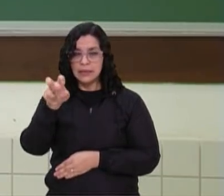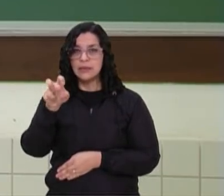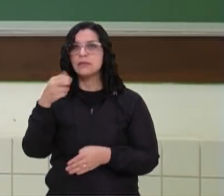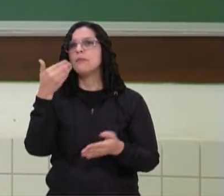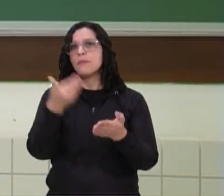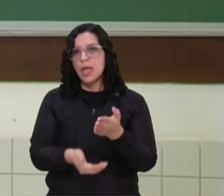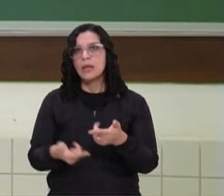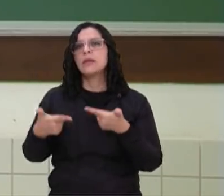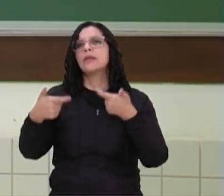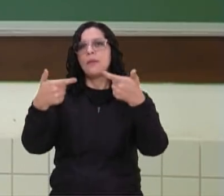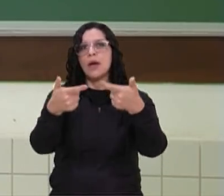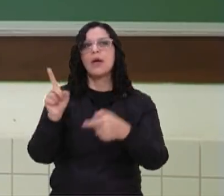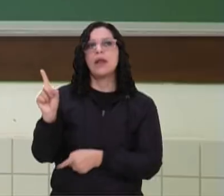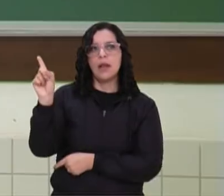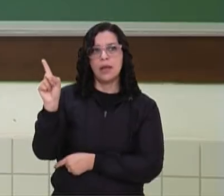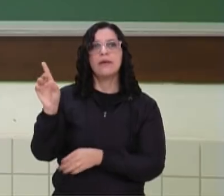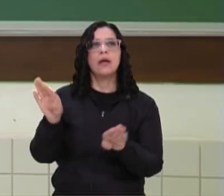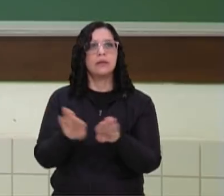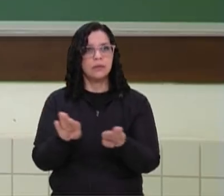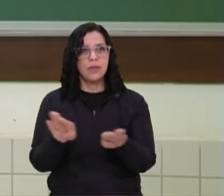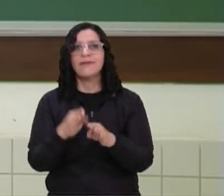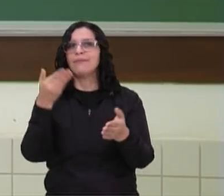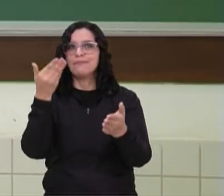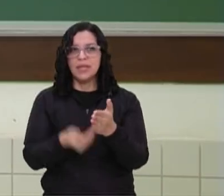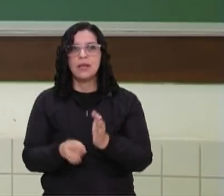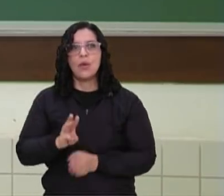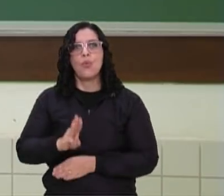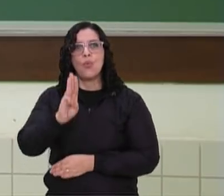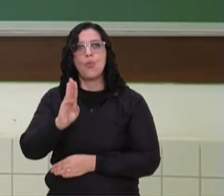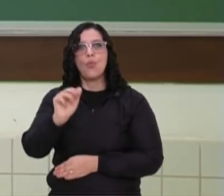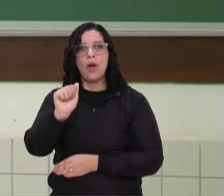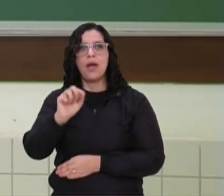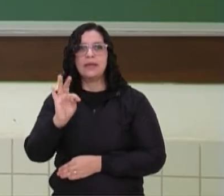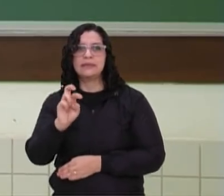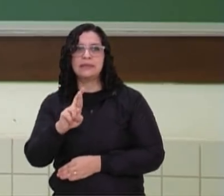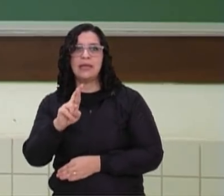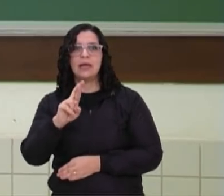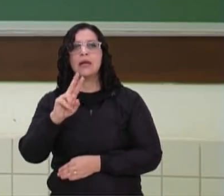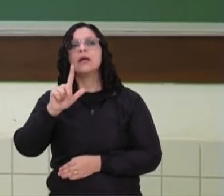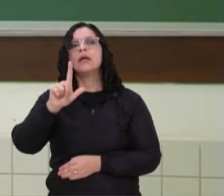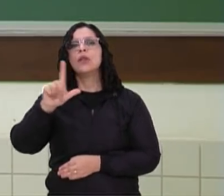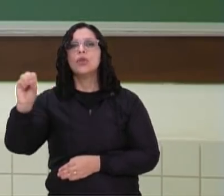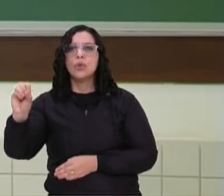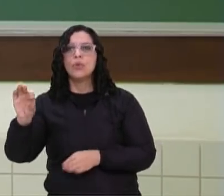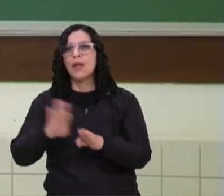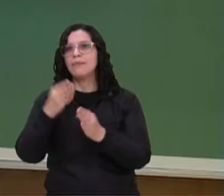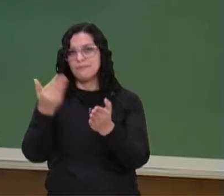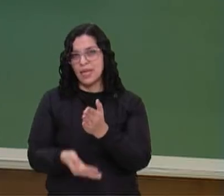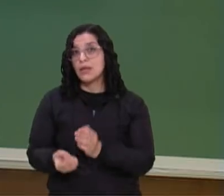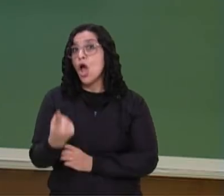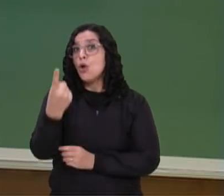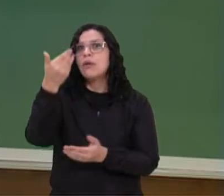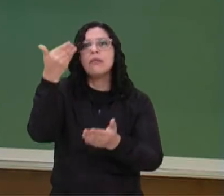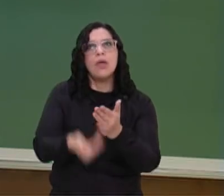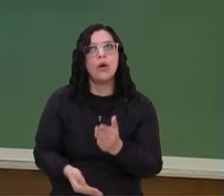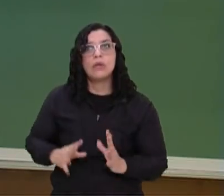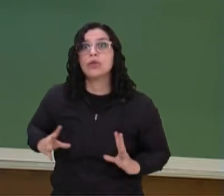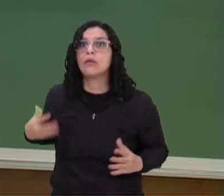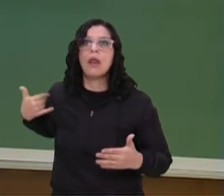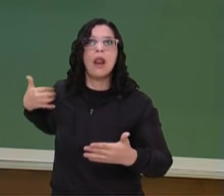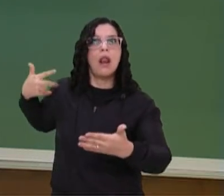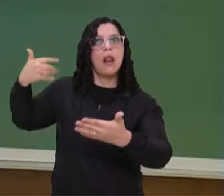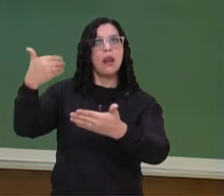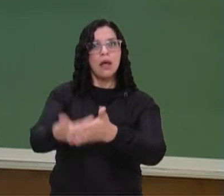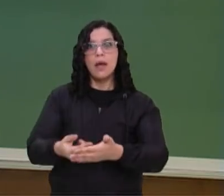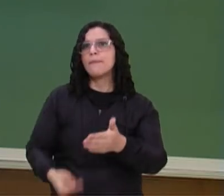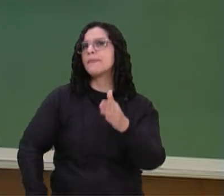na Batalha de Waterloo. Essa foi a única grande derrota de Napoleão Bonaparte em toda a sua carreira militar.